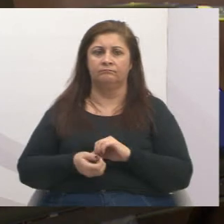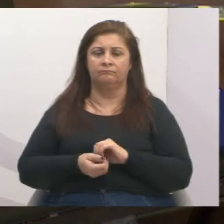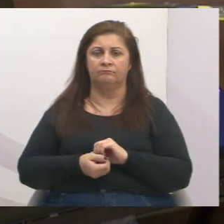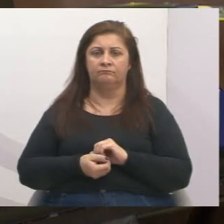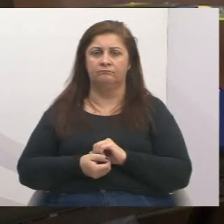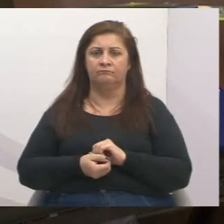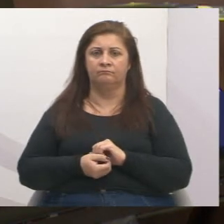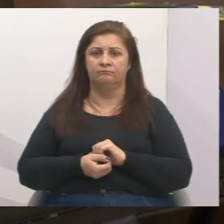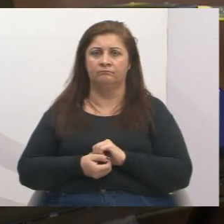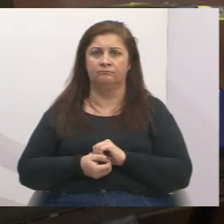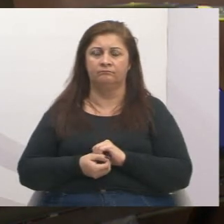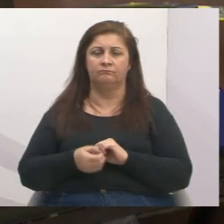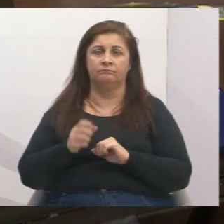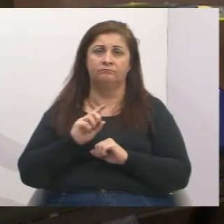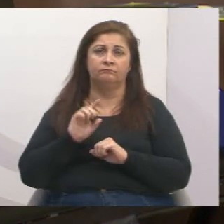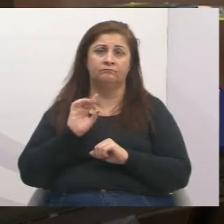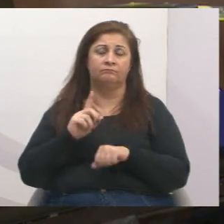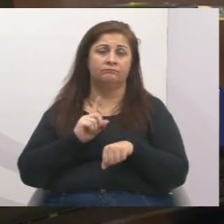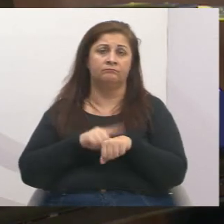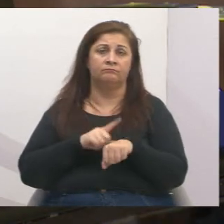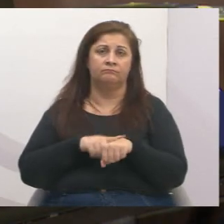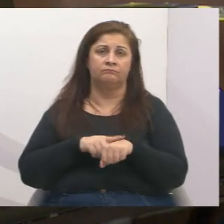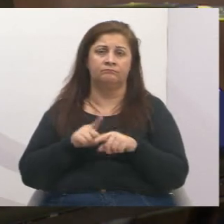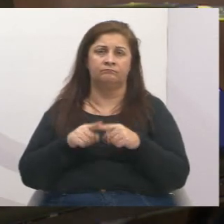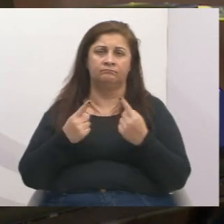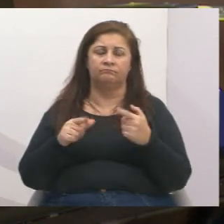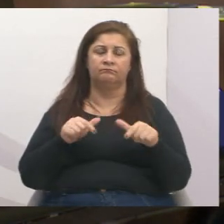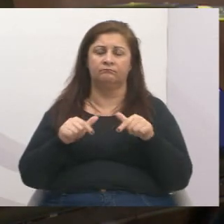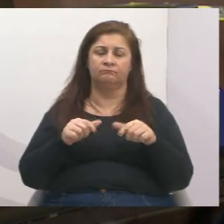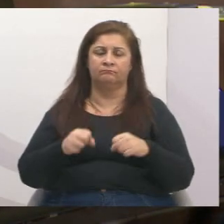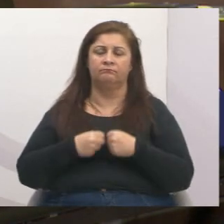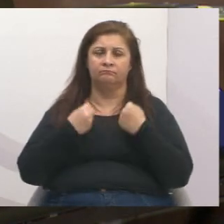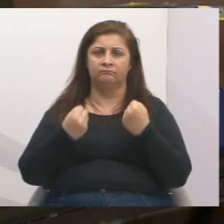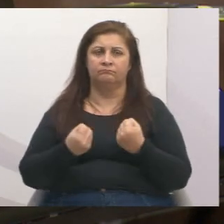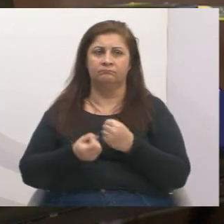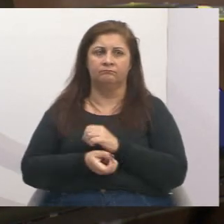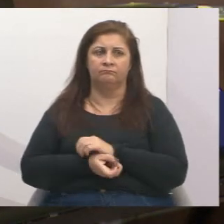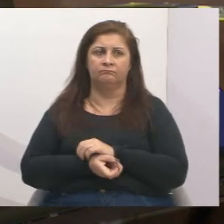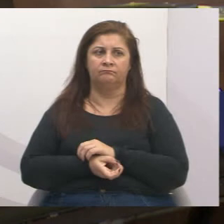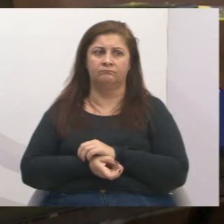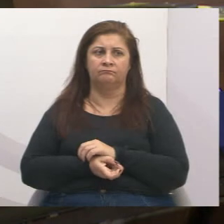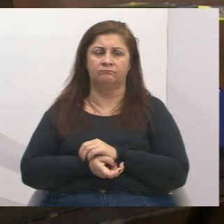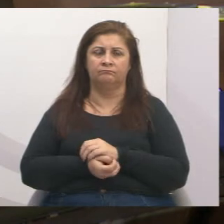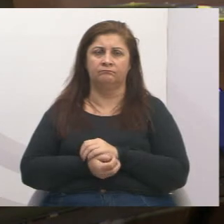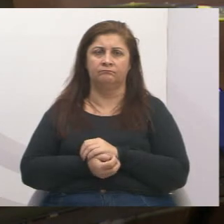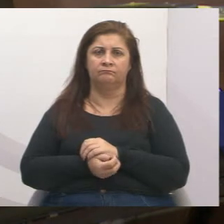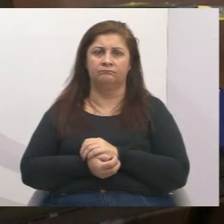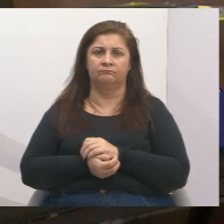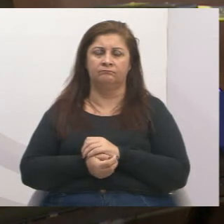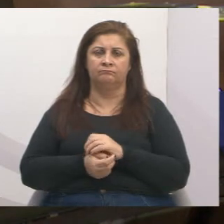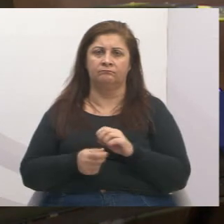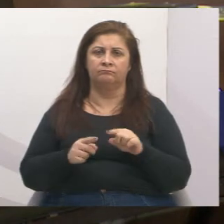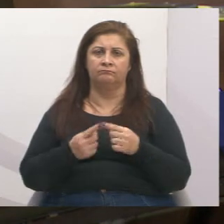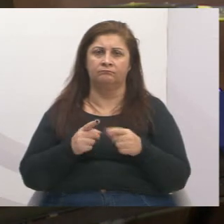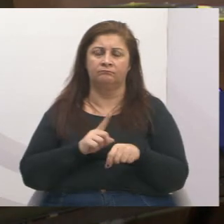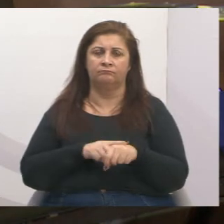se pesar no tempo, mas pesar na ação, na atitude, que não mudou nada, só mudou o